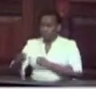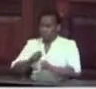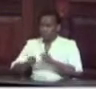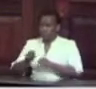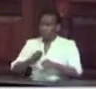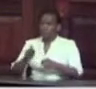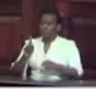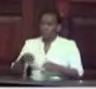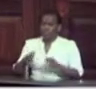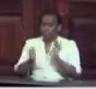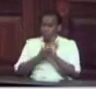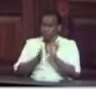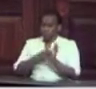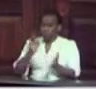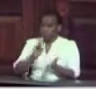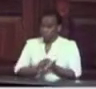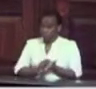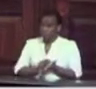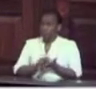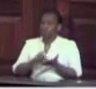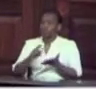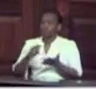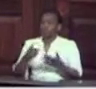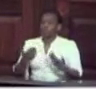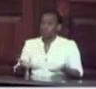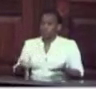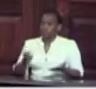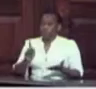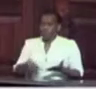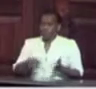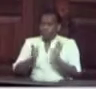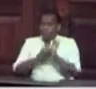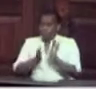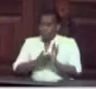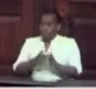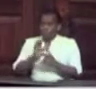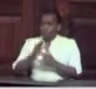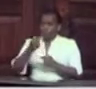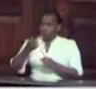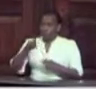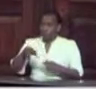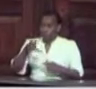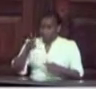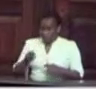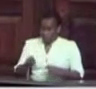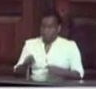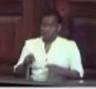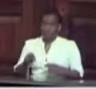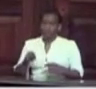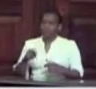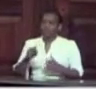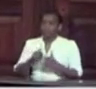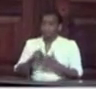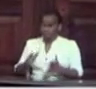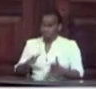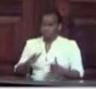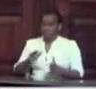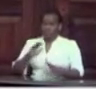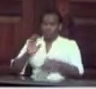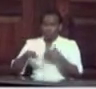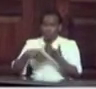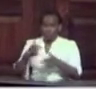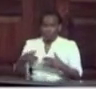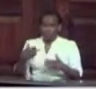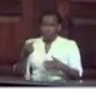com a proposta original. Qual era a proposta original? É a proposta de R$ 7,50 do decreto do governador e do limite